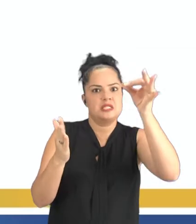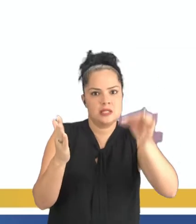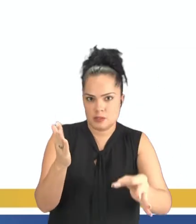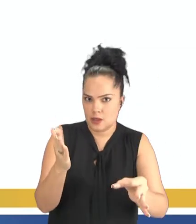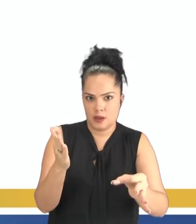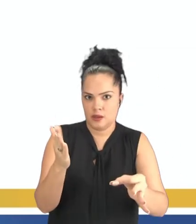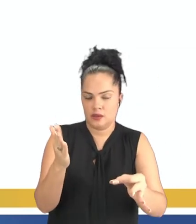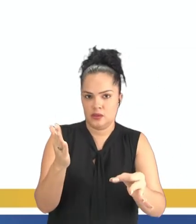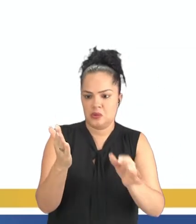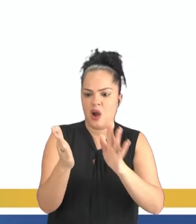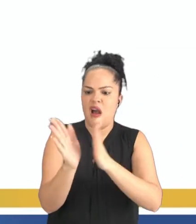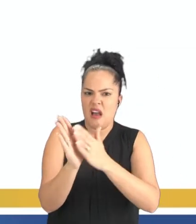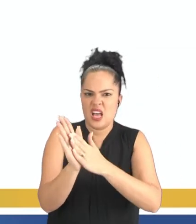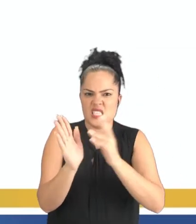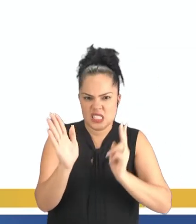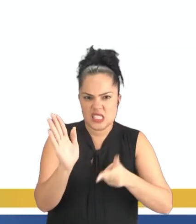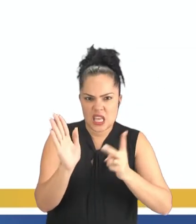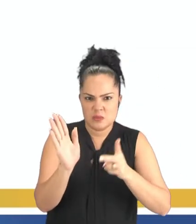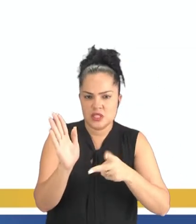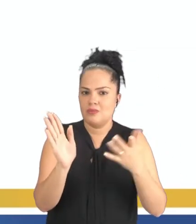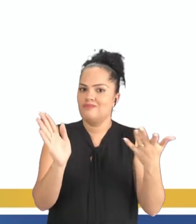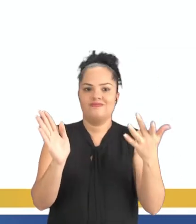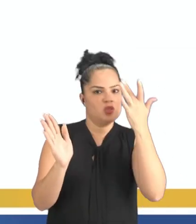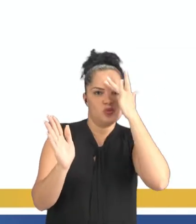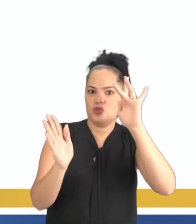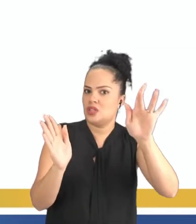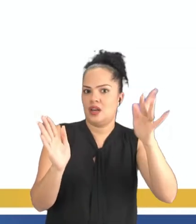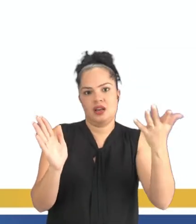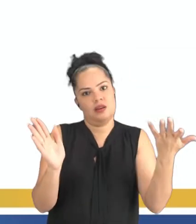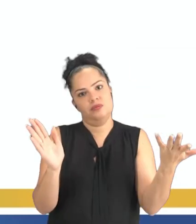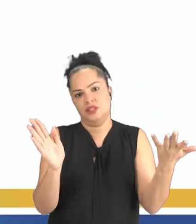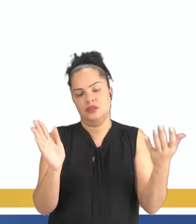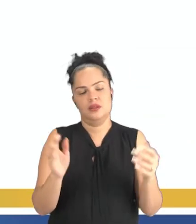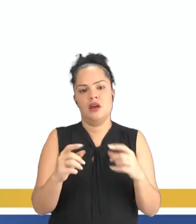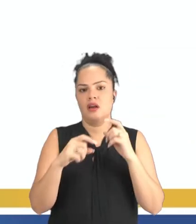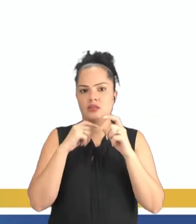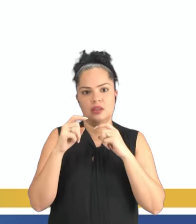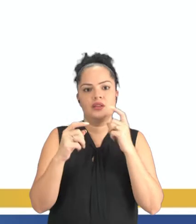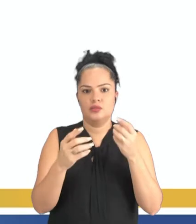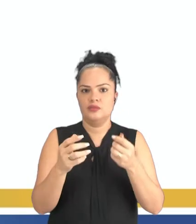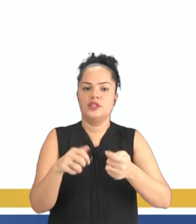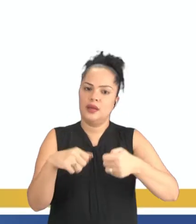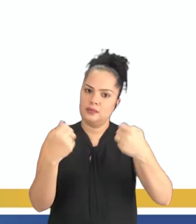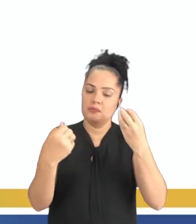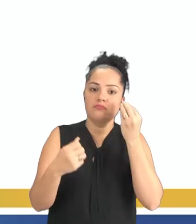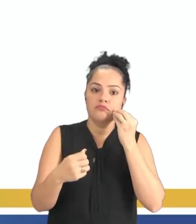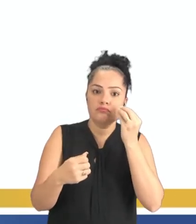afirmar se vai cair cara ou se vai cair coroa. Então, isso é um experimento aleatório.